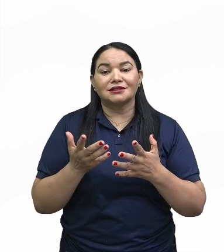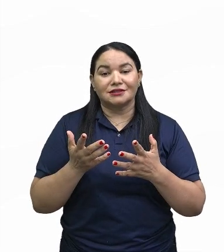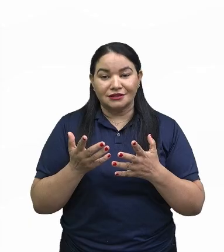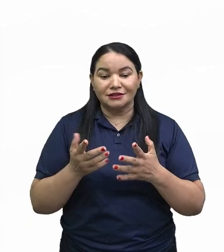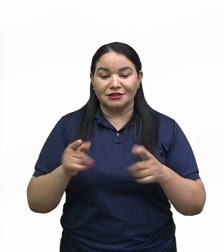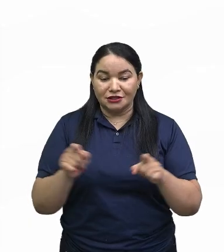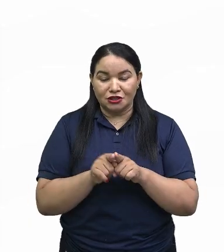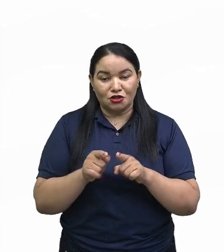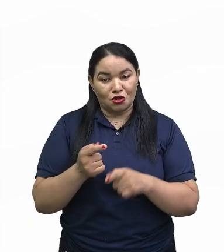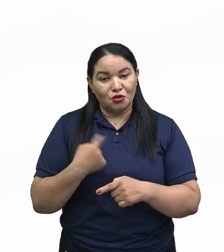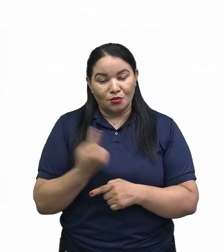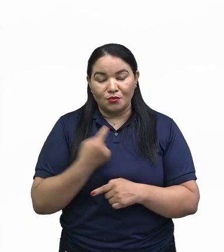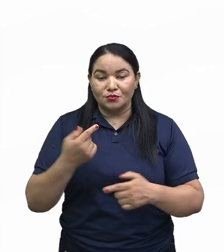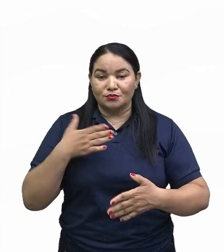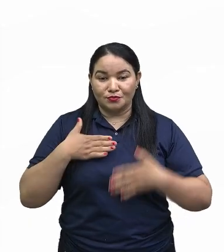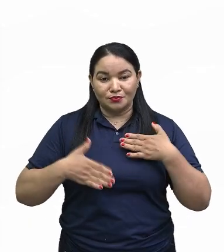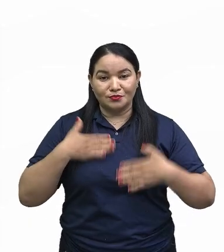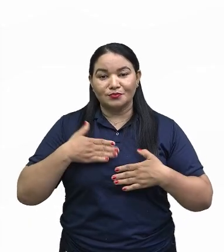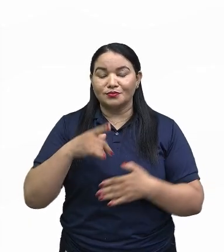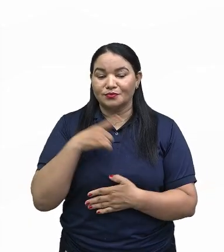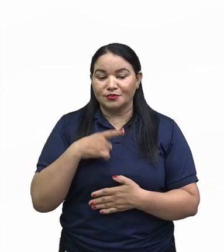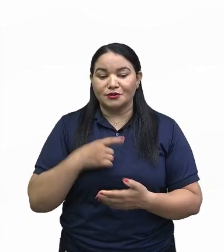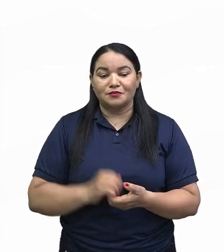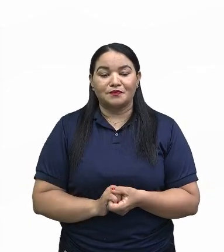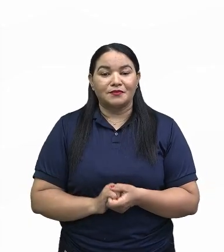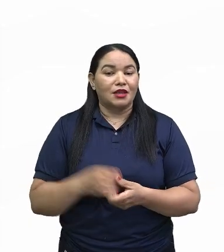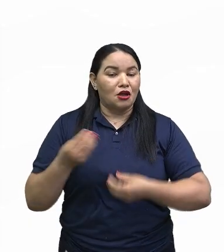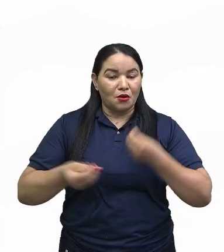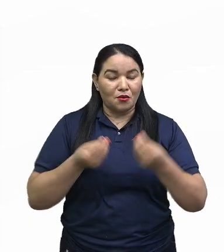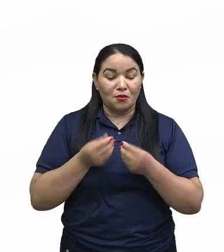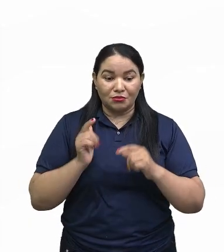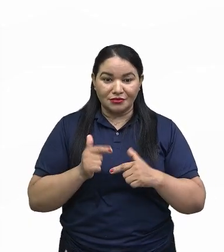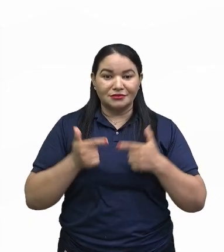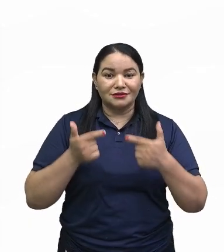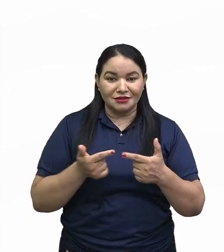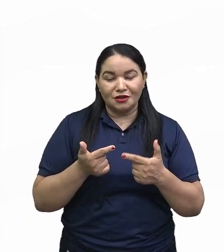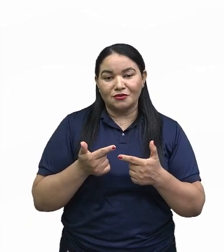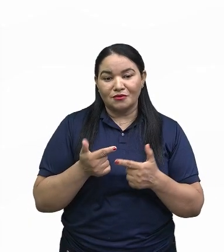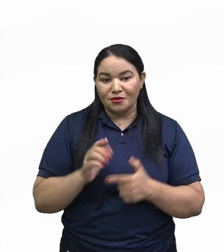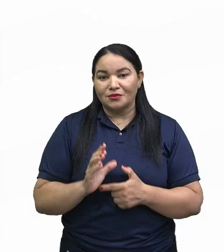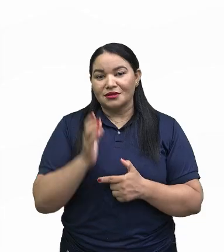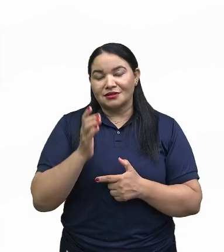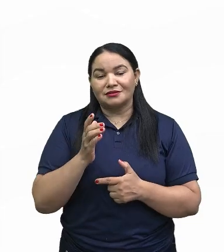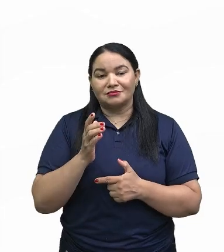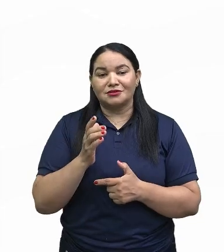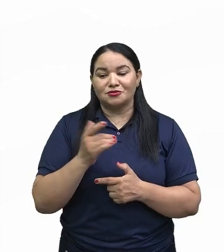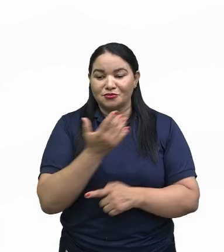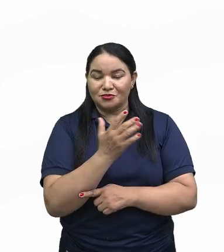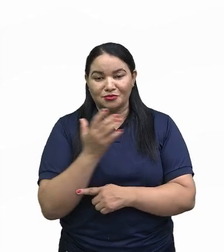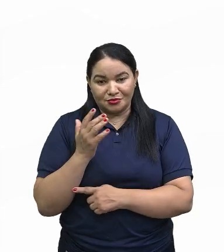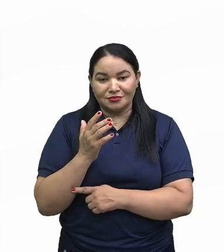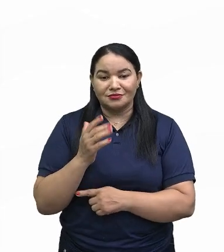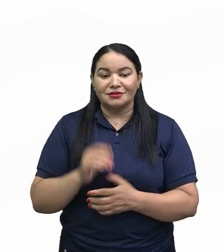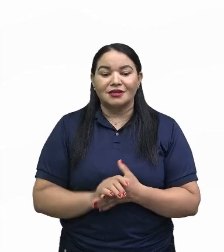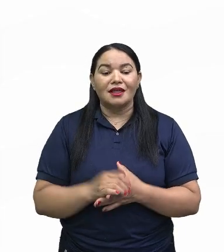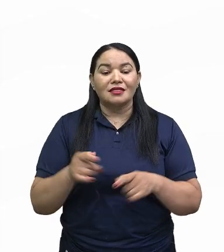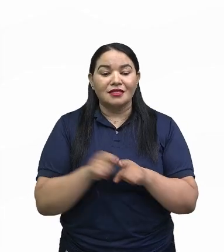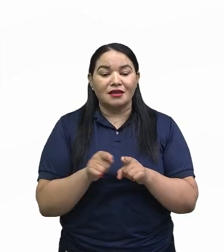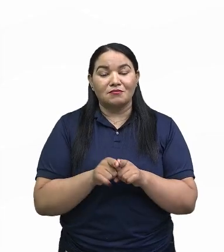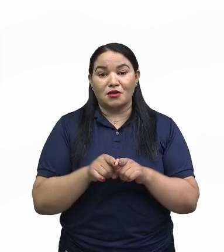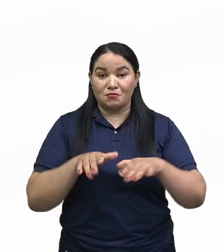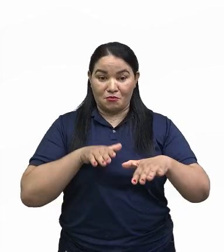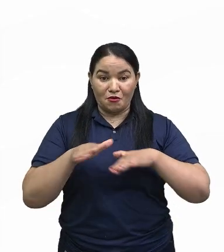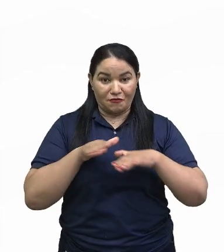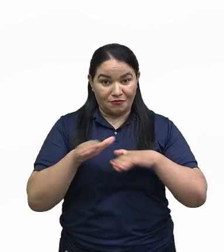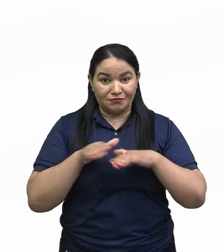estímulos que o nosso corpo tem. É a forma que a gente vai reagir às situações diversas aí do meio ambiente. Temos também o movimento,